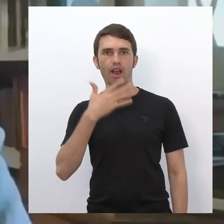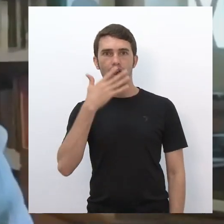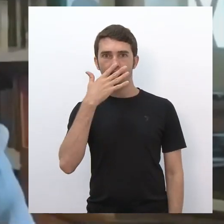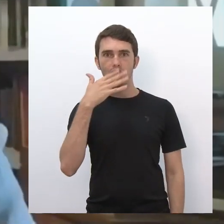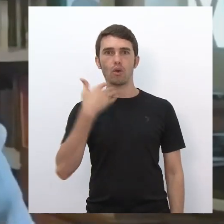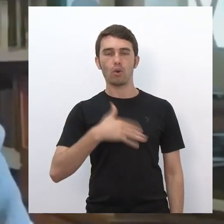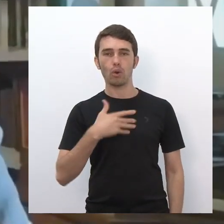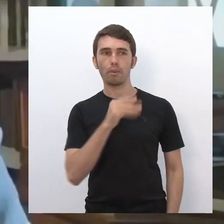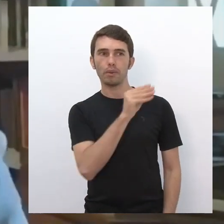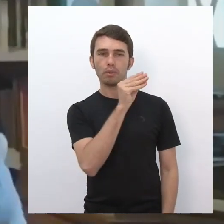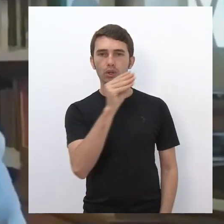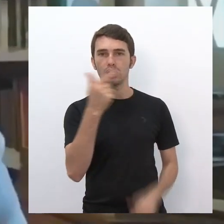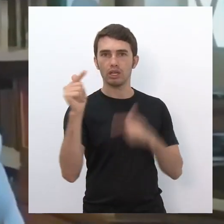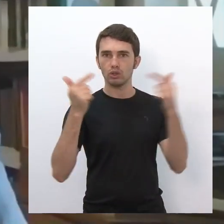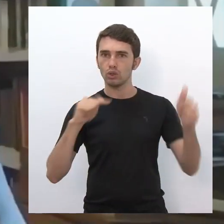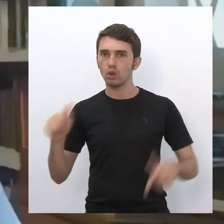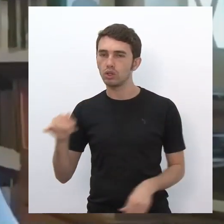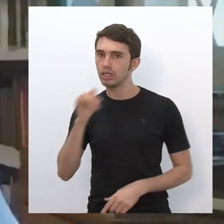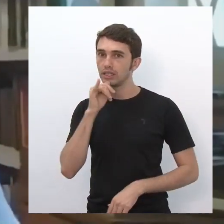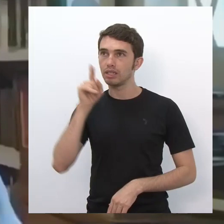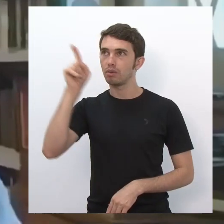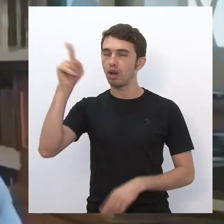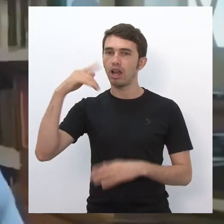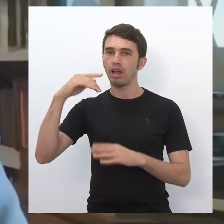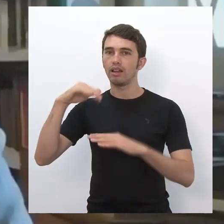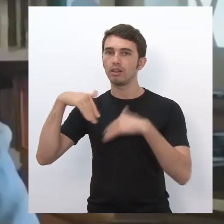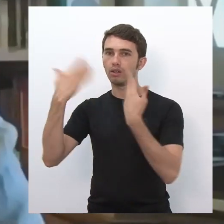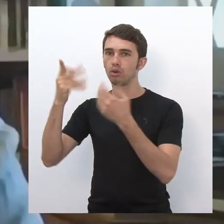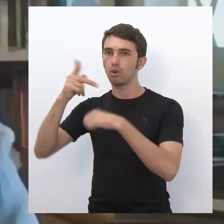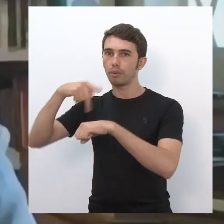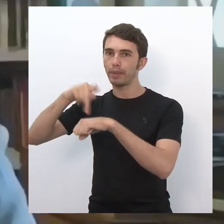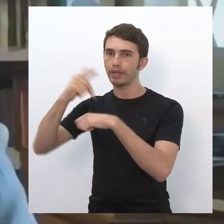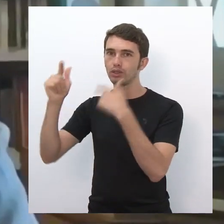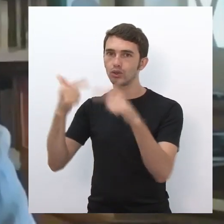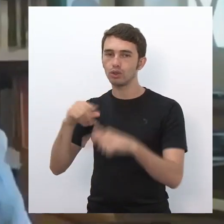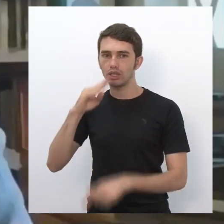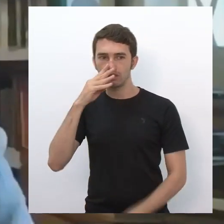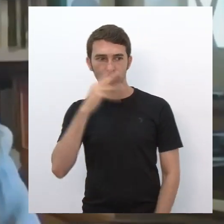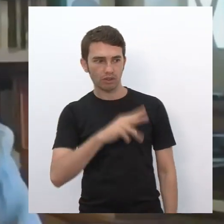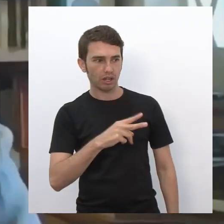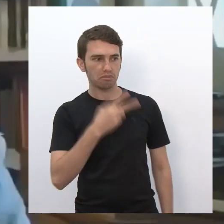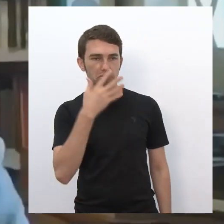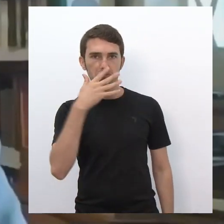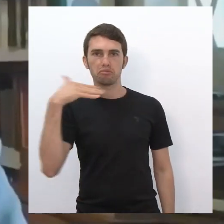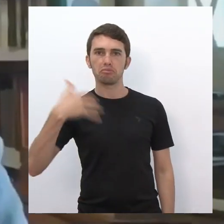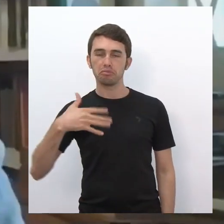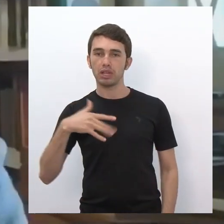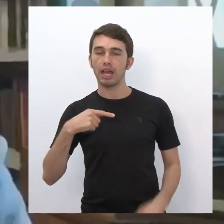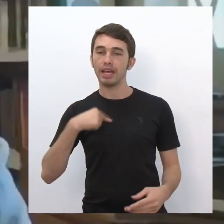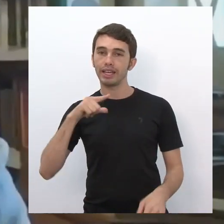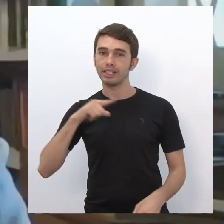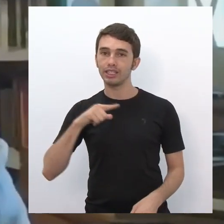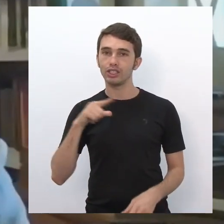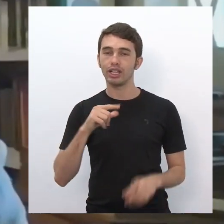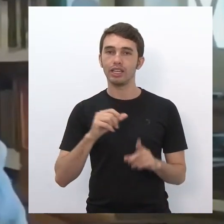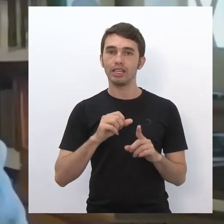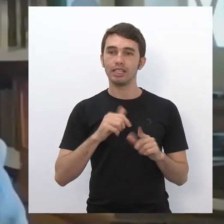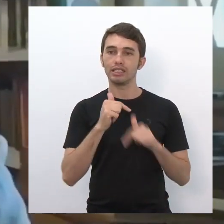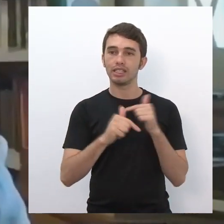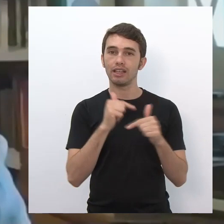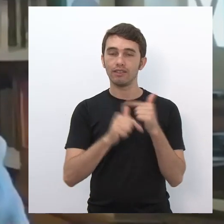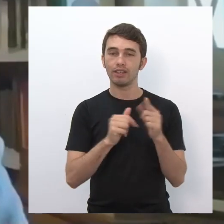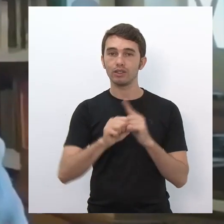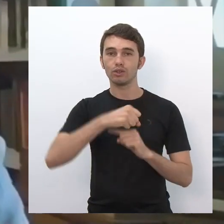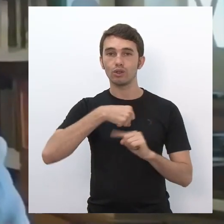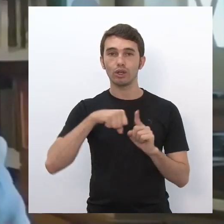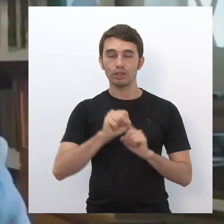bibliotecas, lá fora surpreendeu, né? É que nós temos serviço social em ambas as bibliotecas.